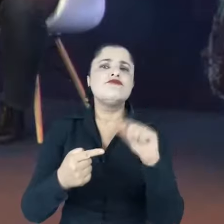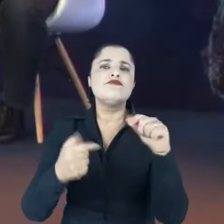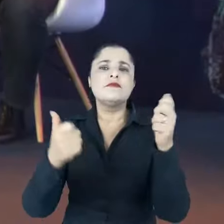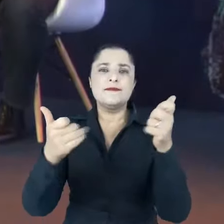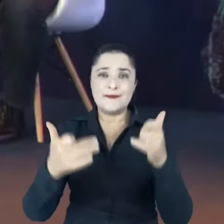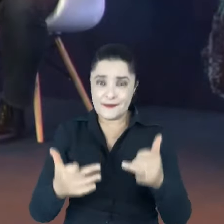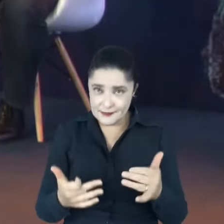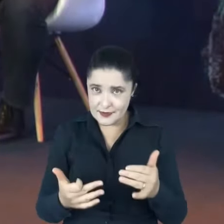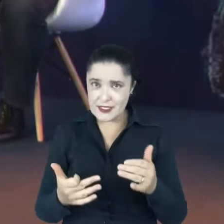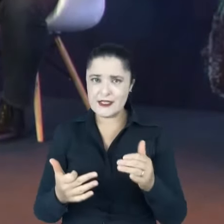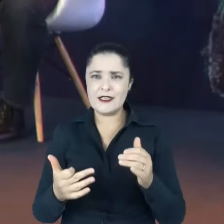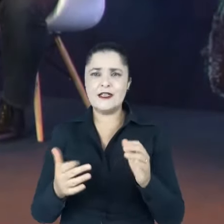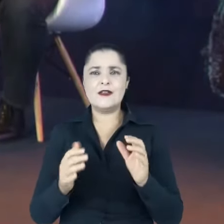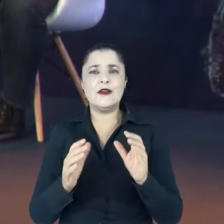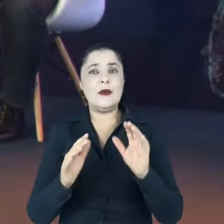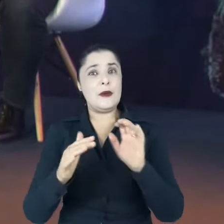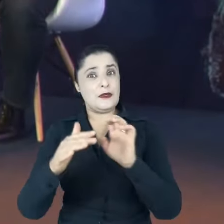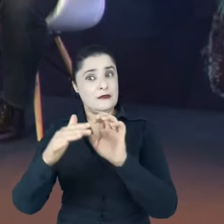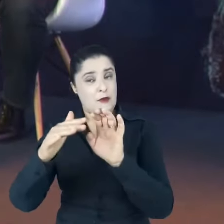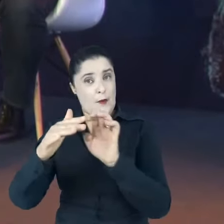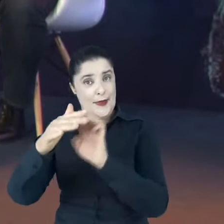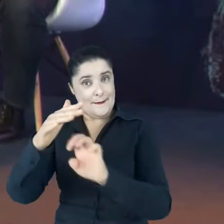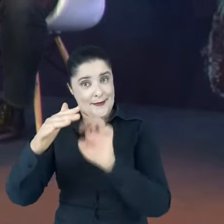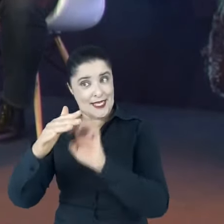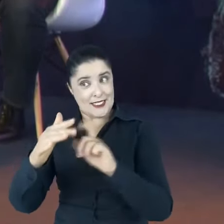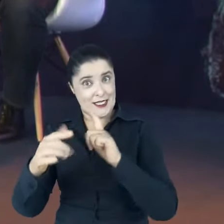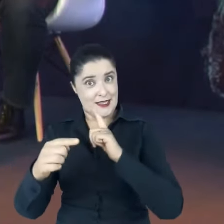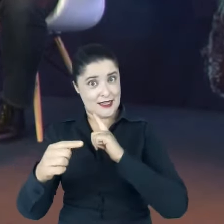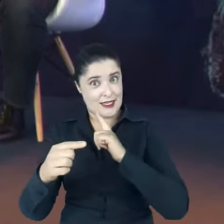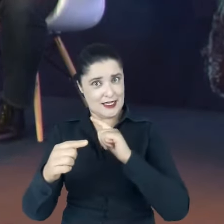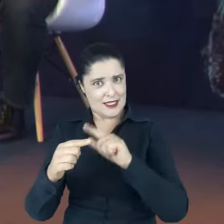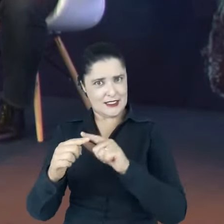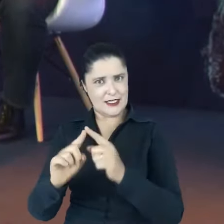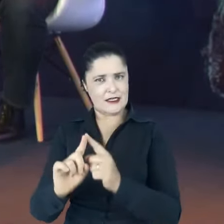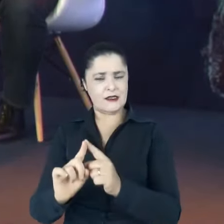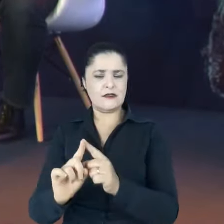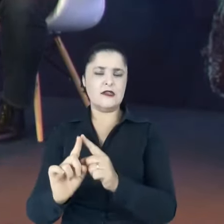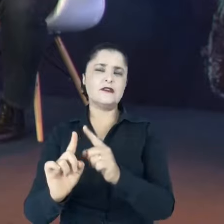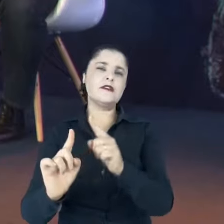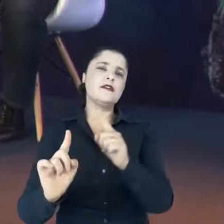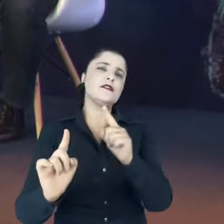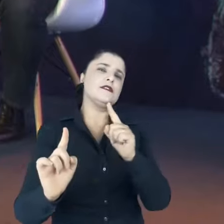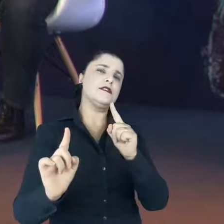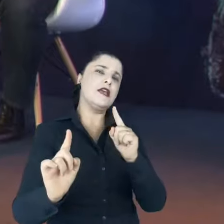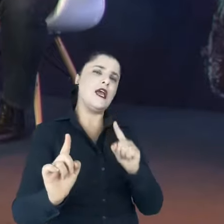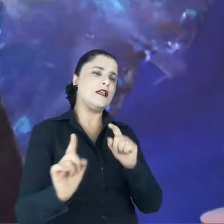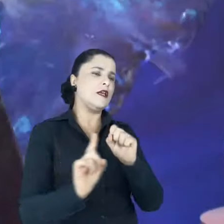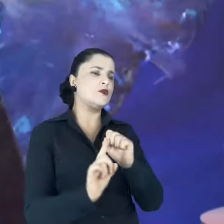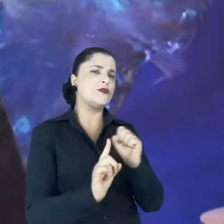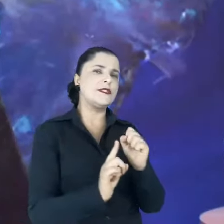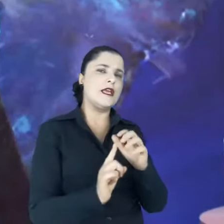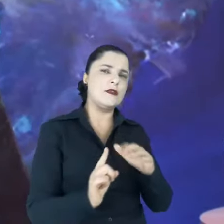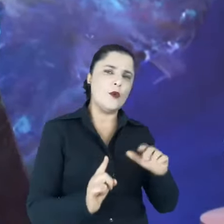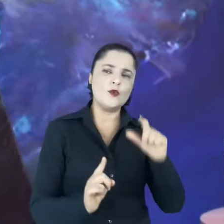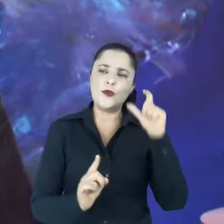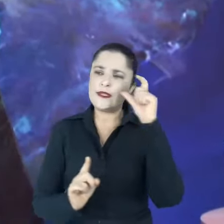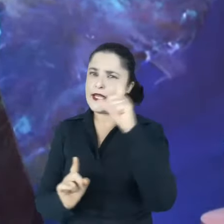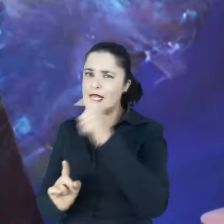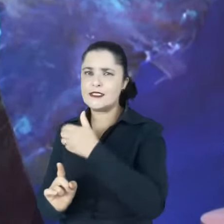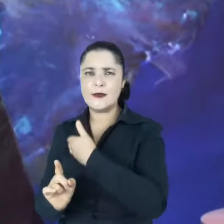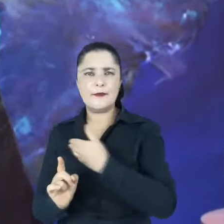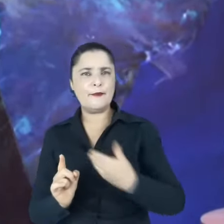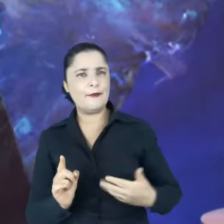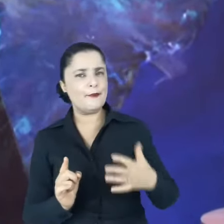toda vez que uma empresa se distancia da sociedade, do interesse público, ela se